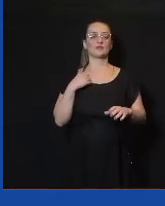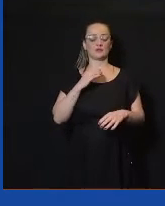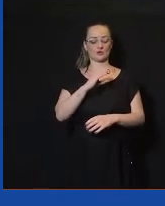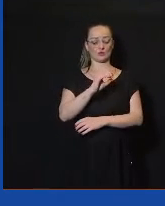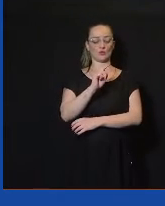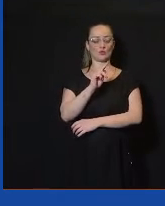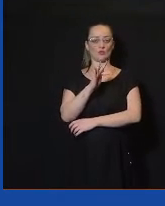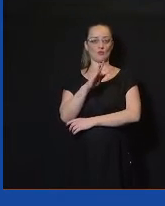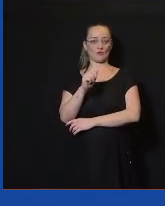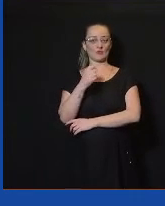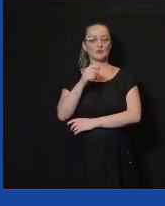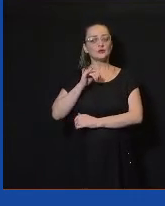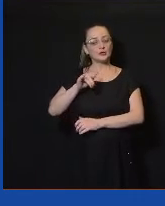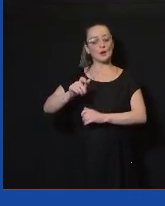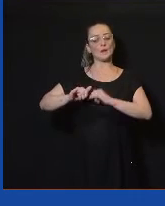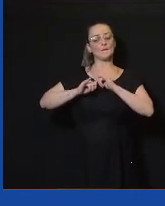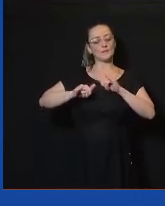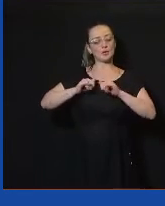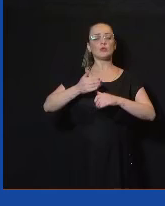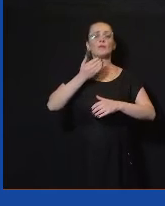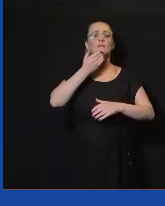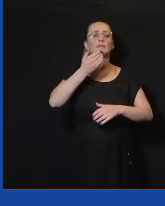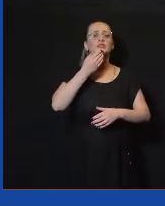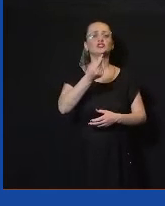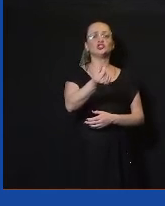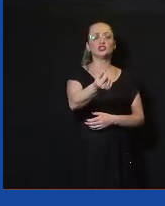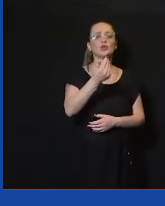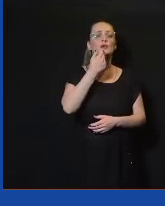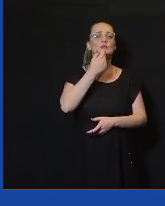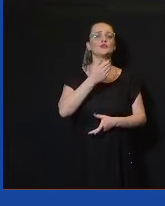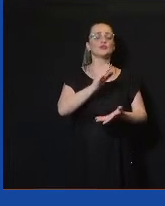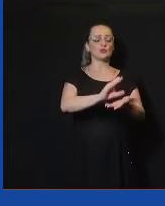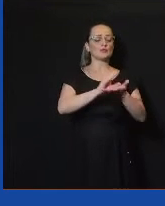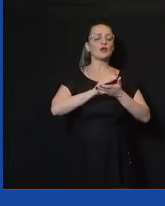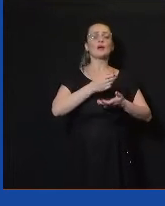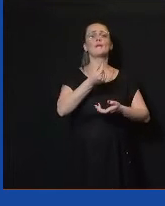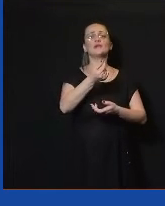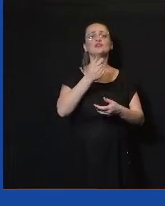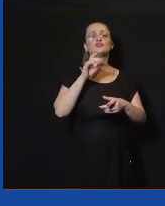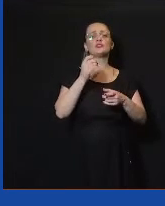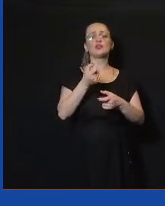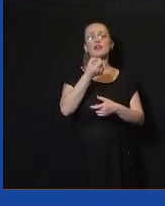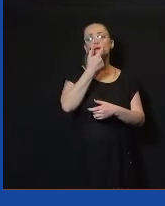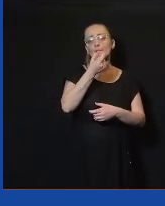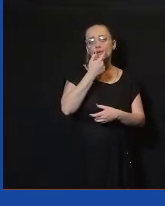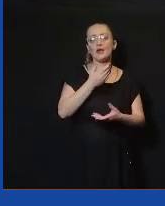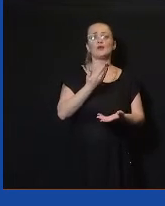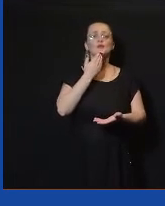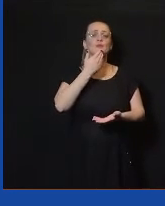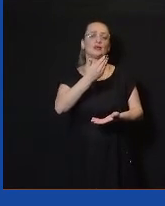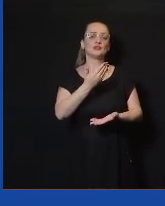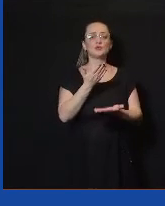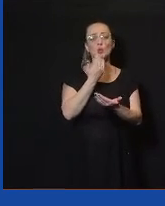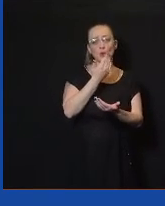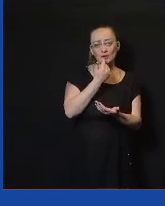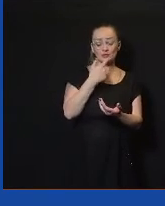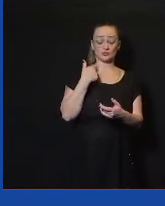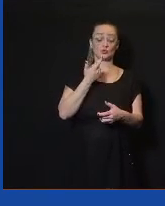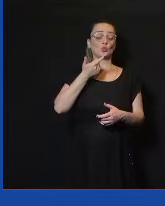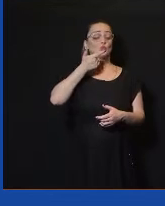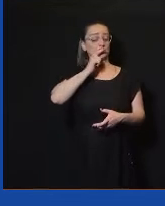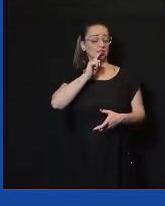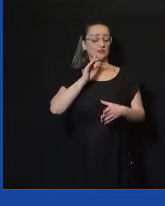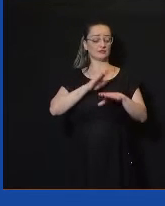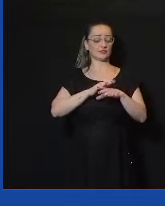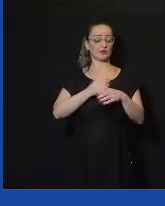ir a público pedir dinheiro, pedir comida, pedir remédio, para que a gente pudesse criar uma grande rede